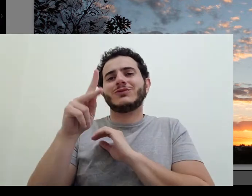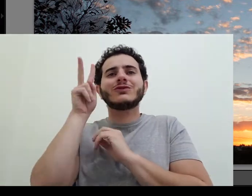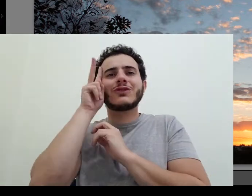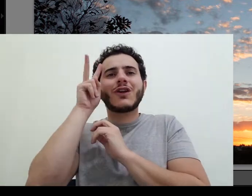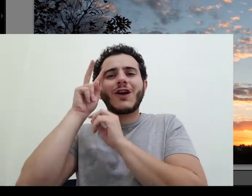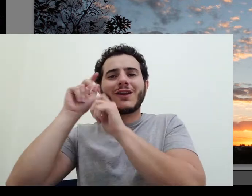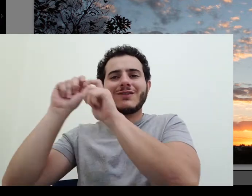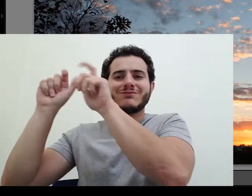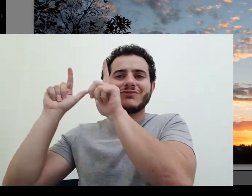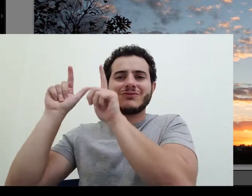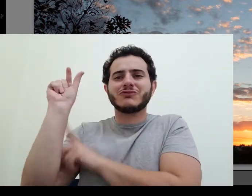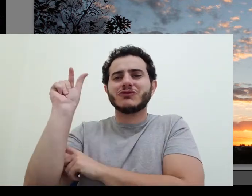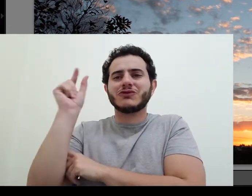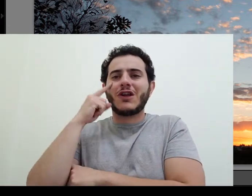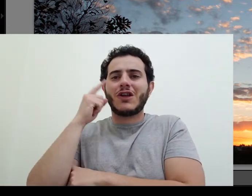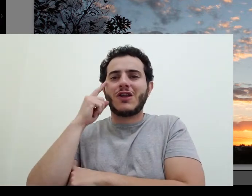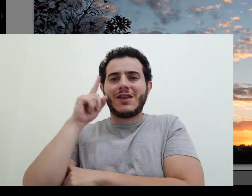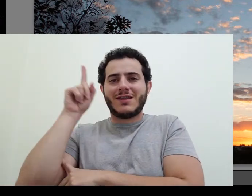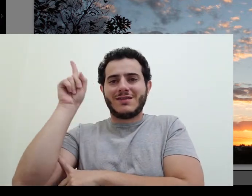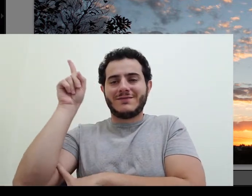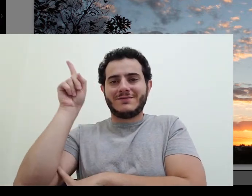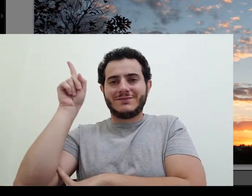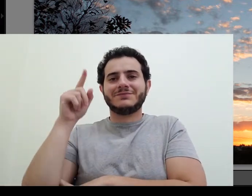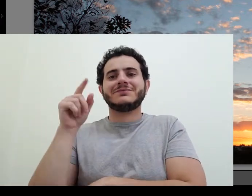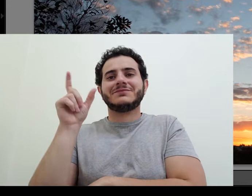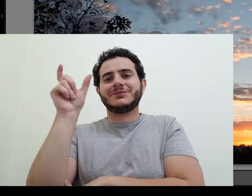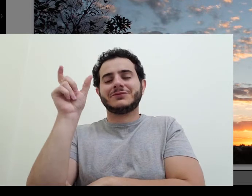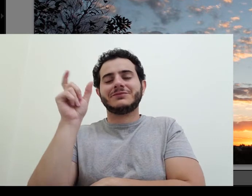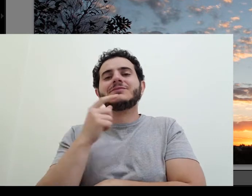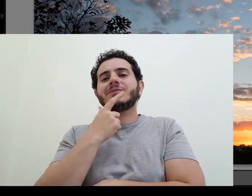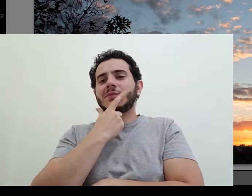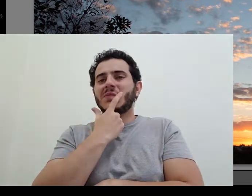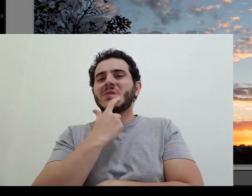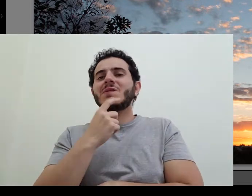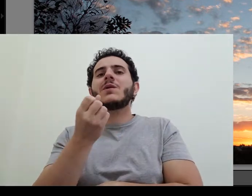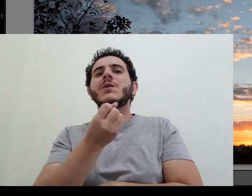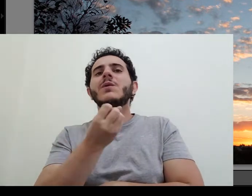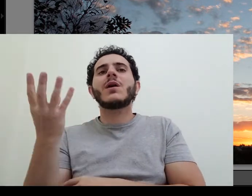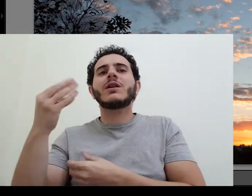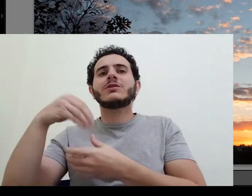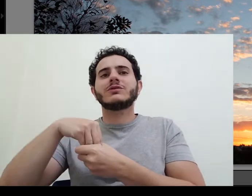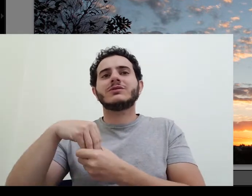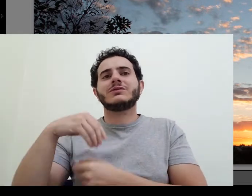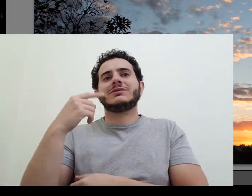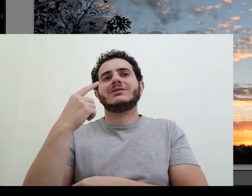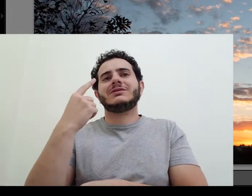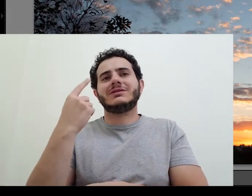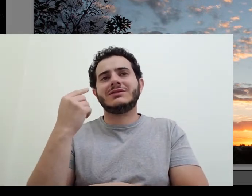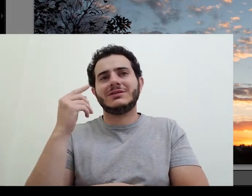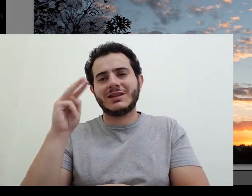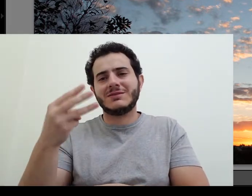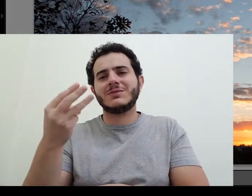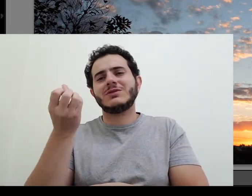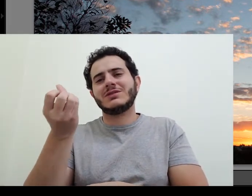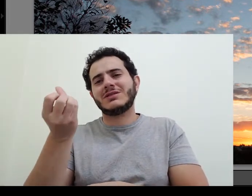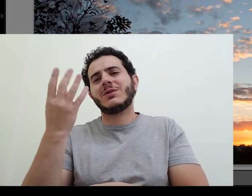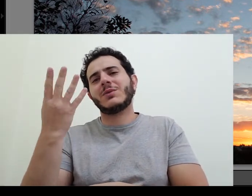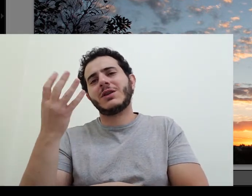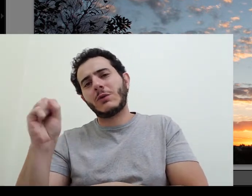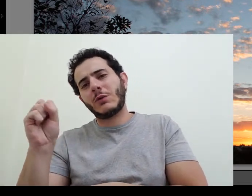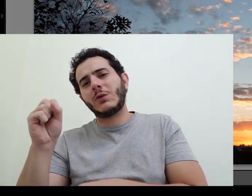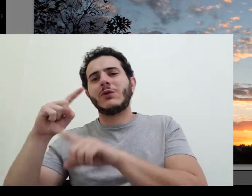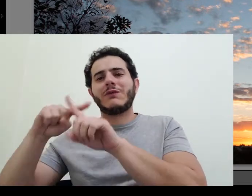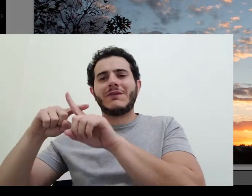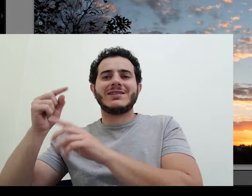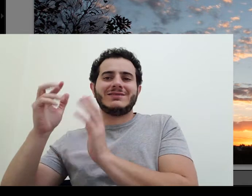o tamanho da foto em pixels aqui, ó, 5.472 pixels no lado maior, por 368 e